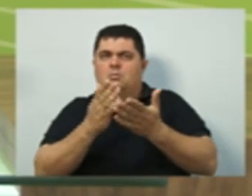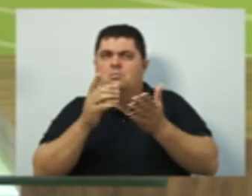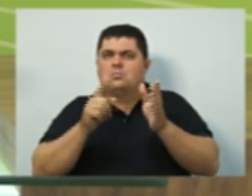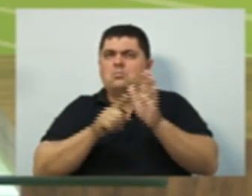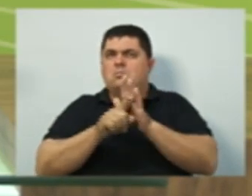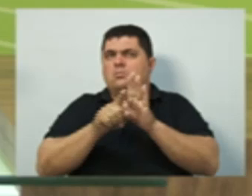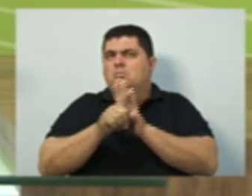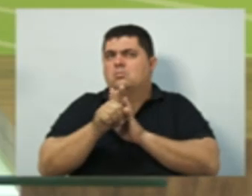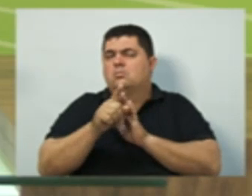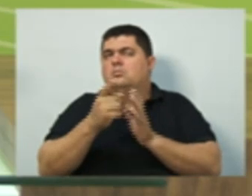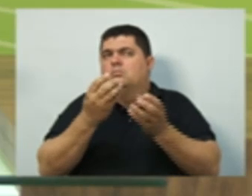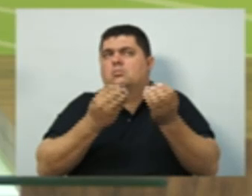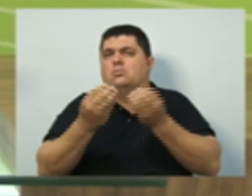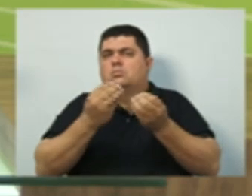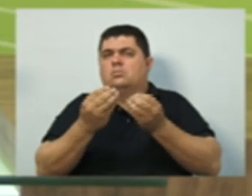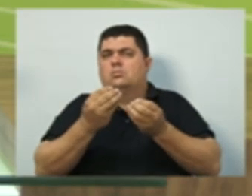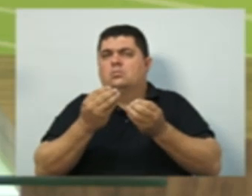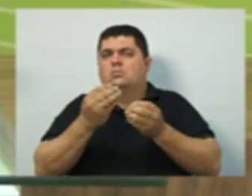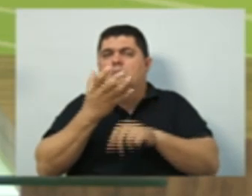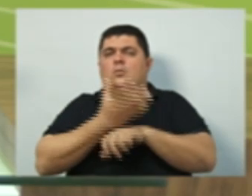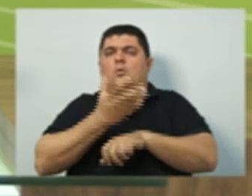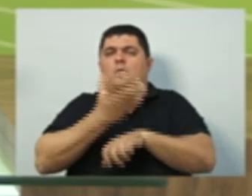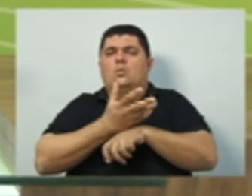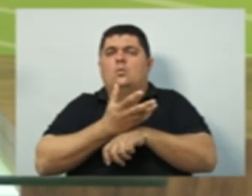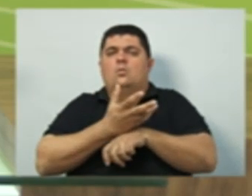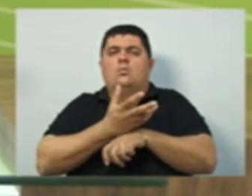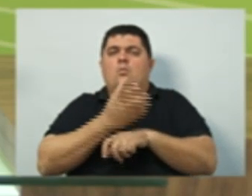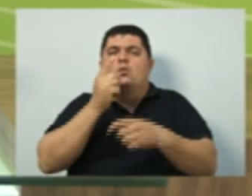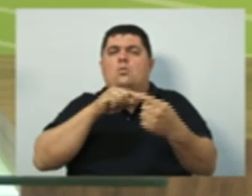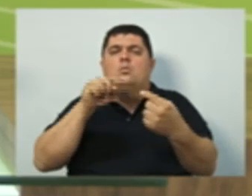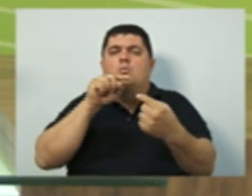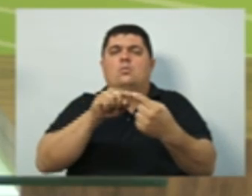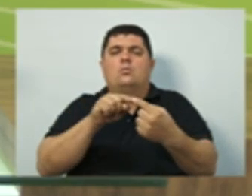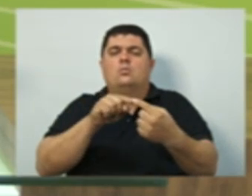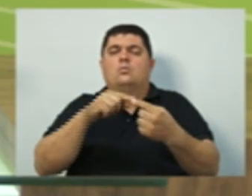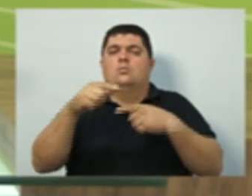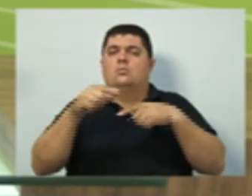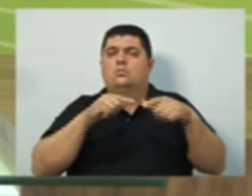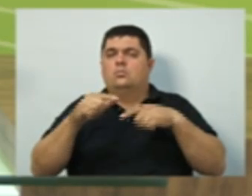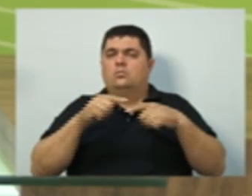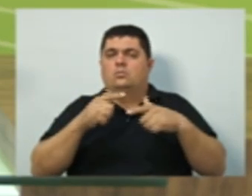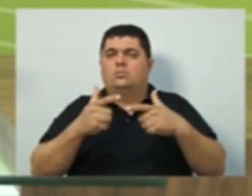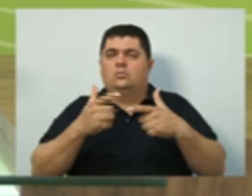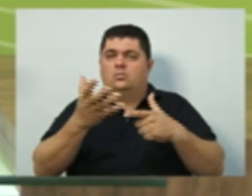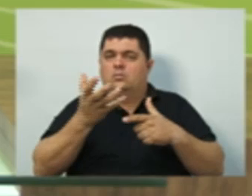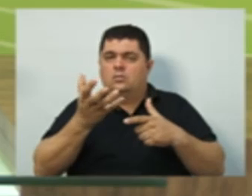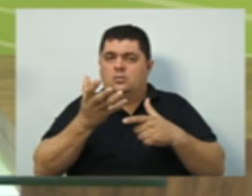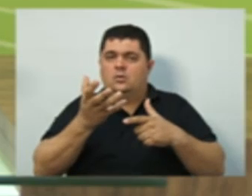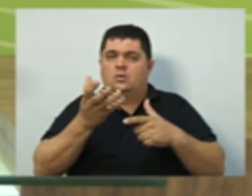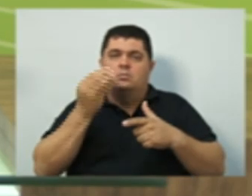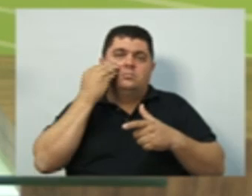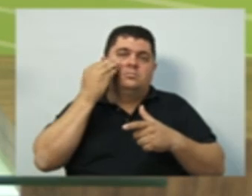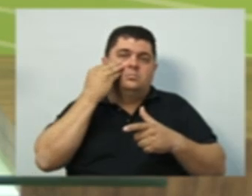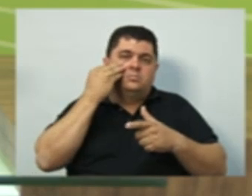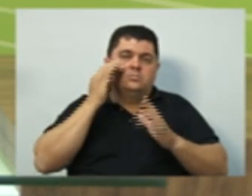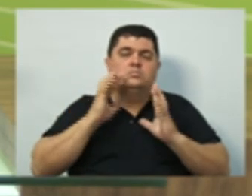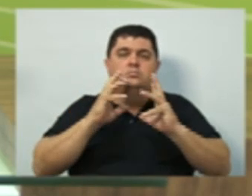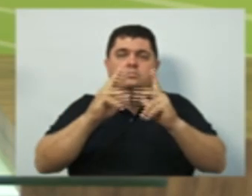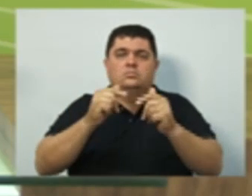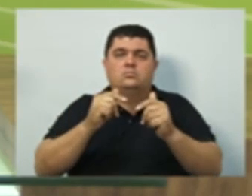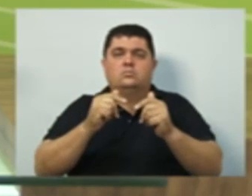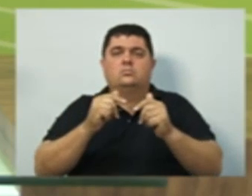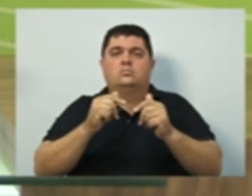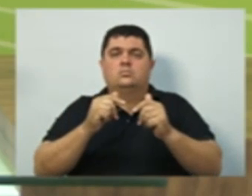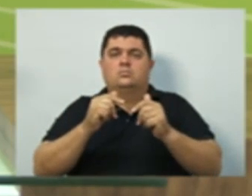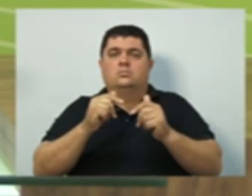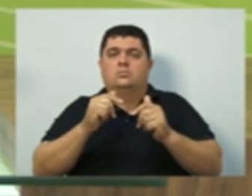questionando um pouco, né, do intuito da nossa disciplina, falar um pouco sobre o trabalho. E assim, a gente gostaria de reforçar para todos vocês